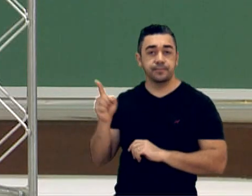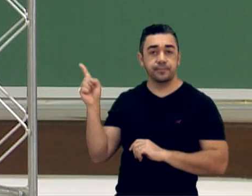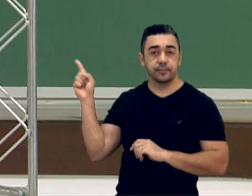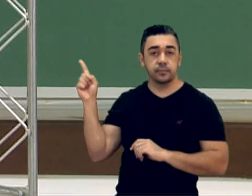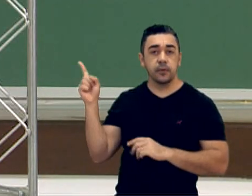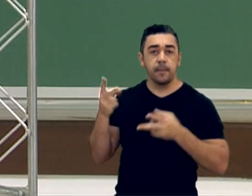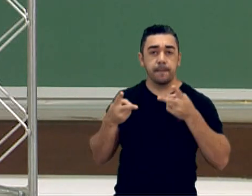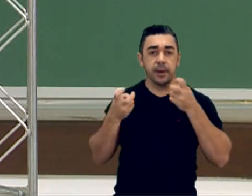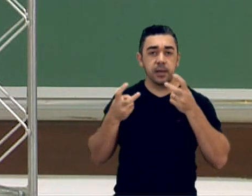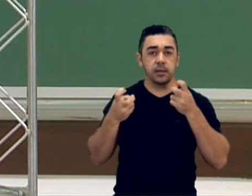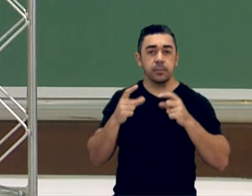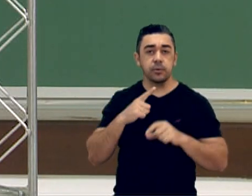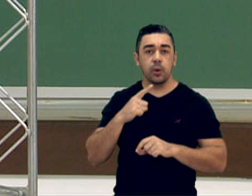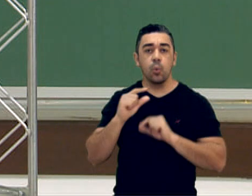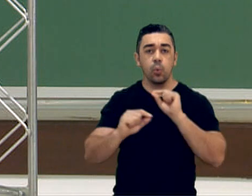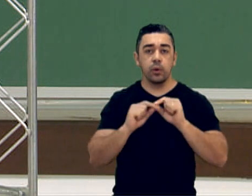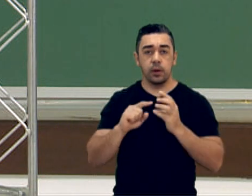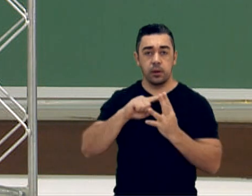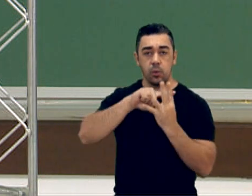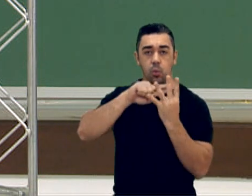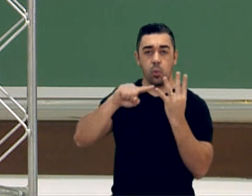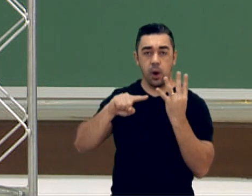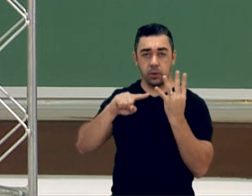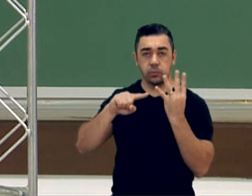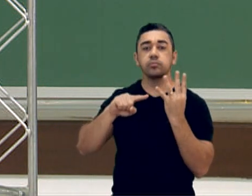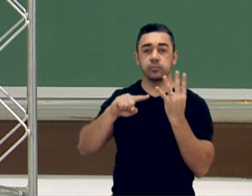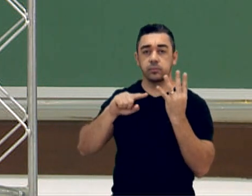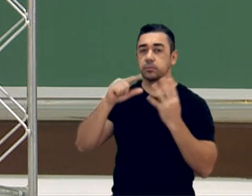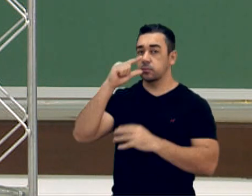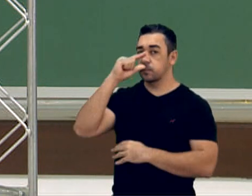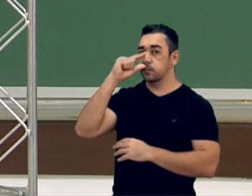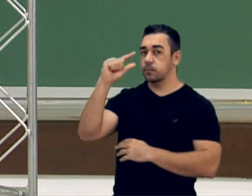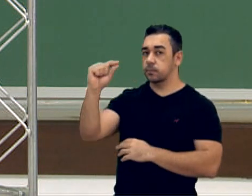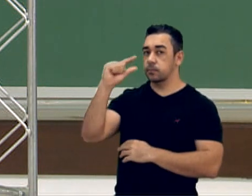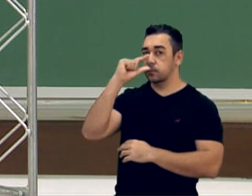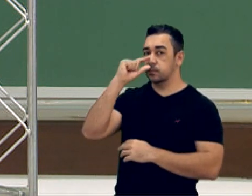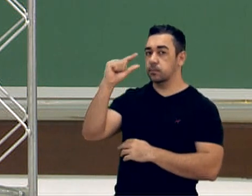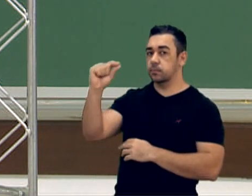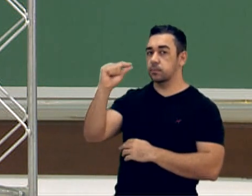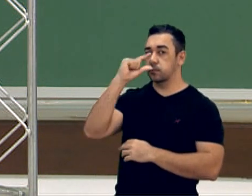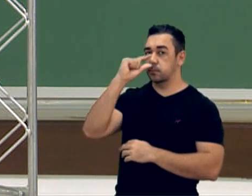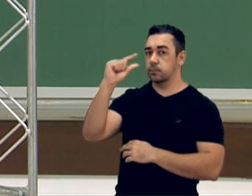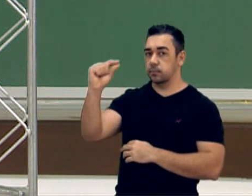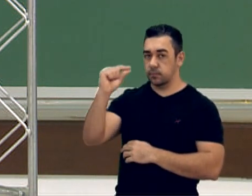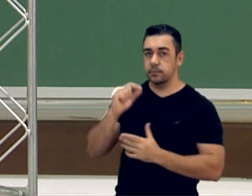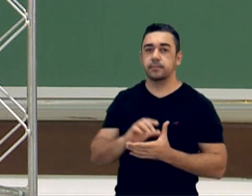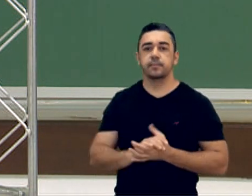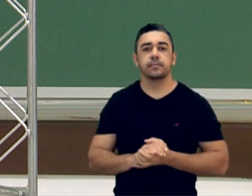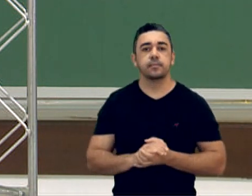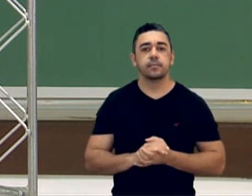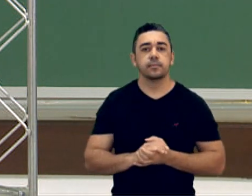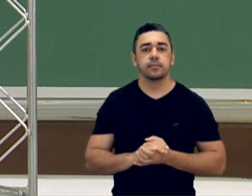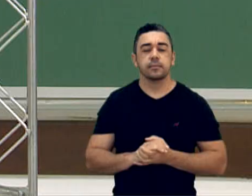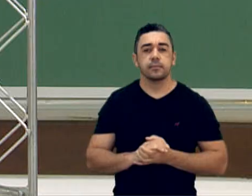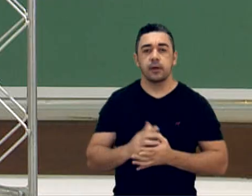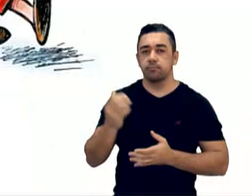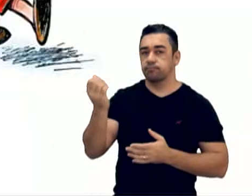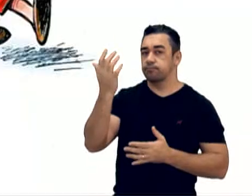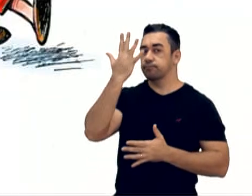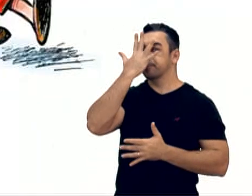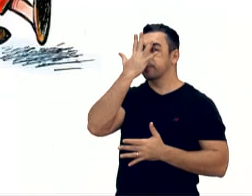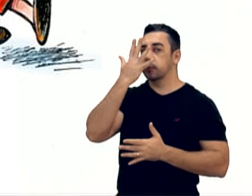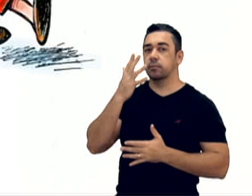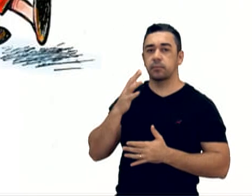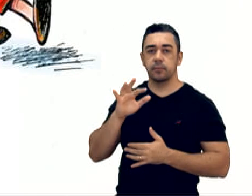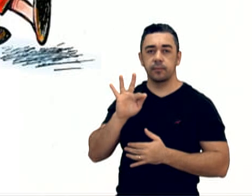nós vamos observar que nós temos 4 bonequinhos, todos com o nariz de Pinóquio, com o cartaz fake.